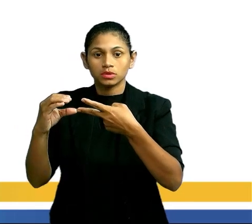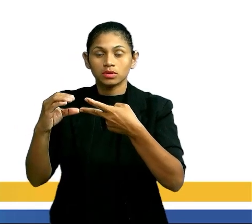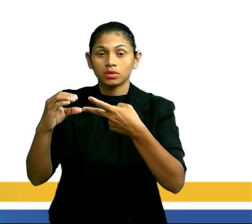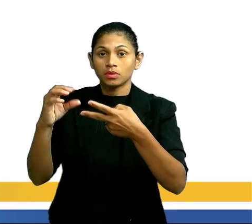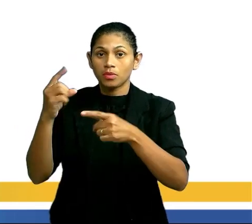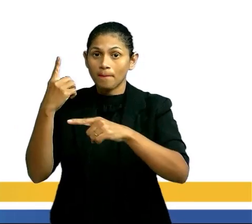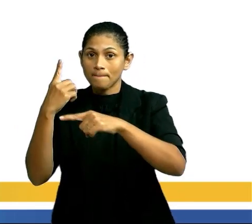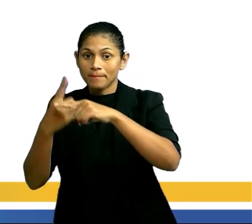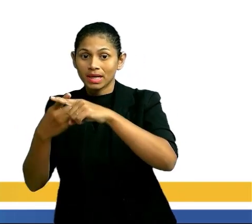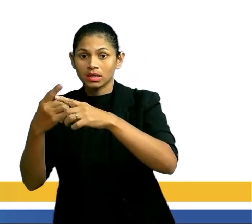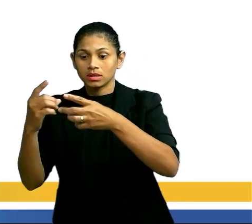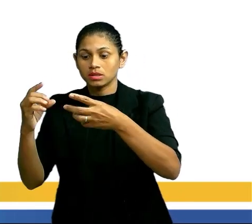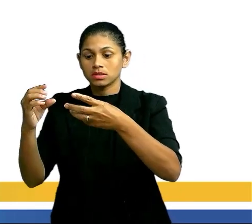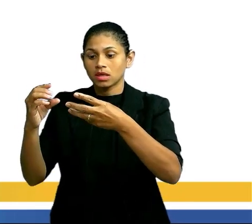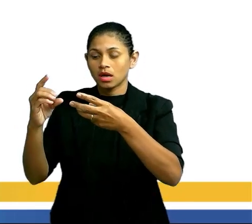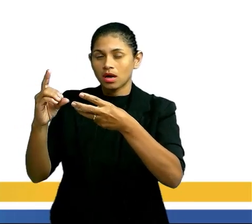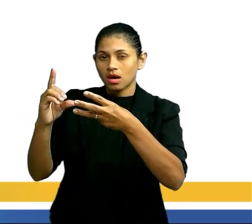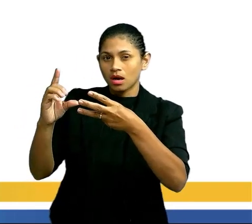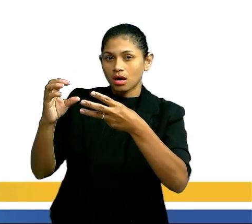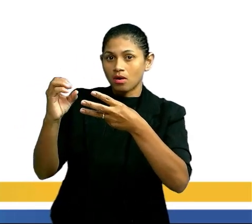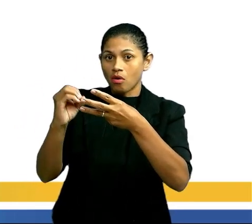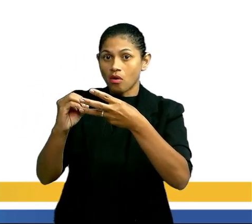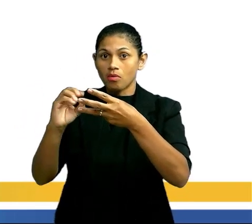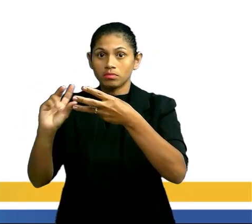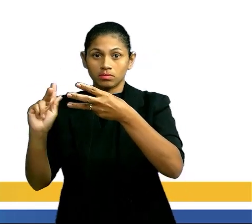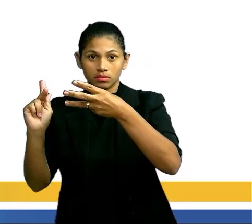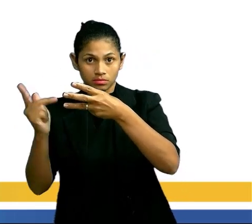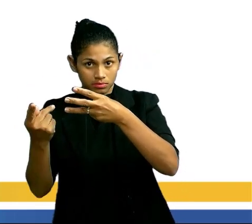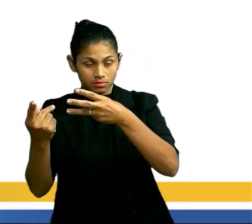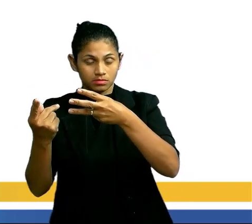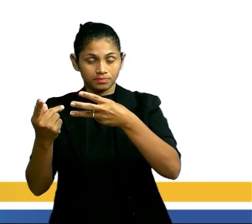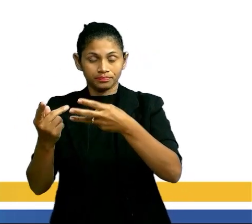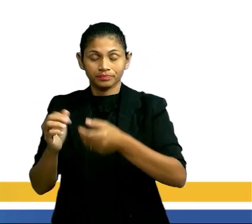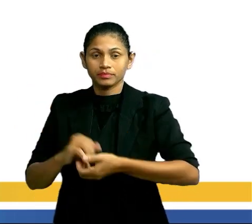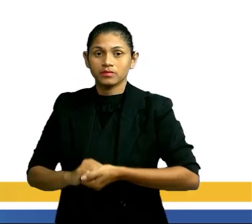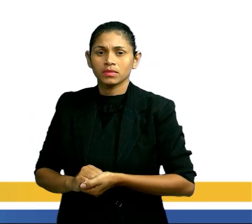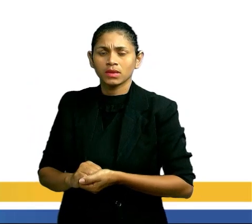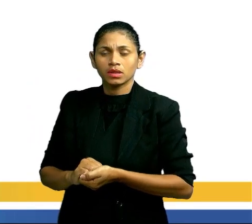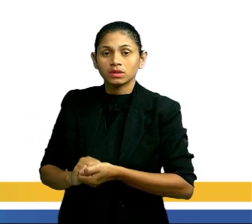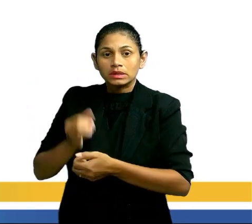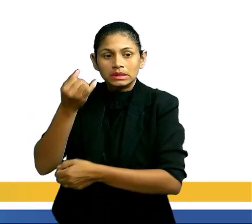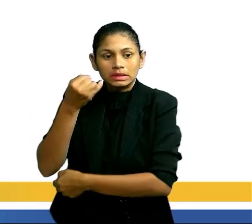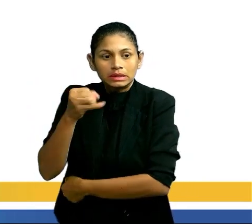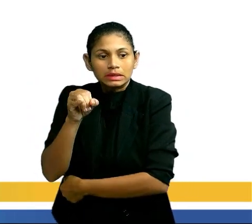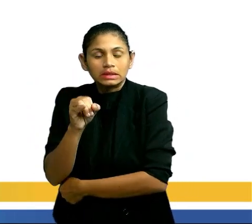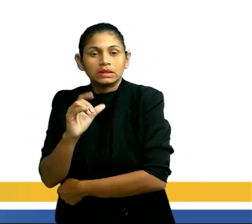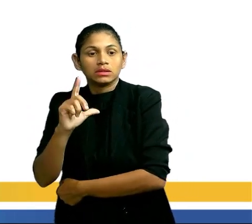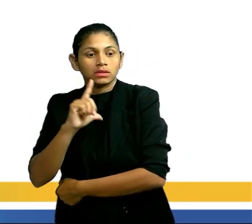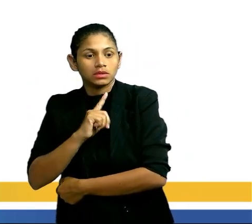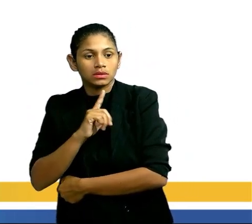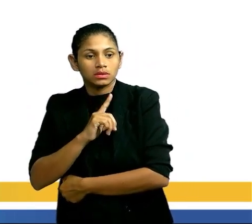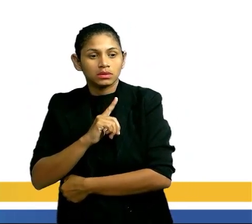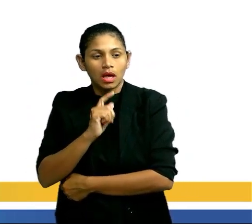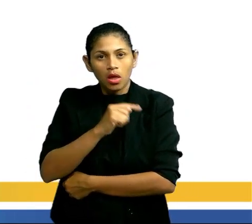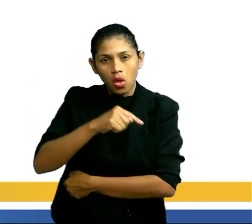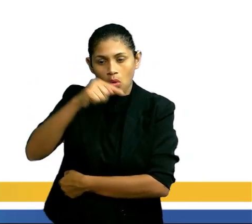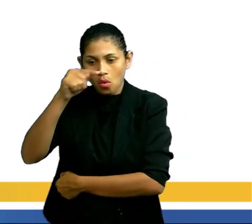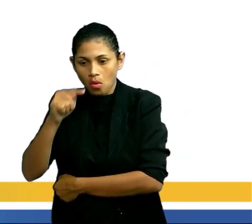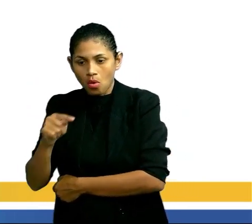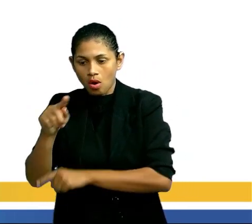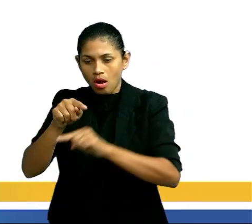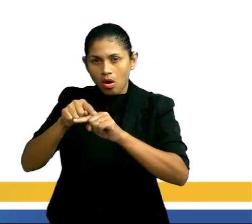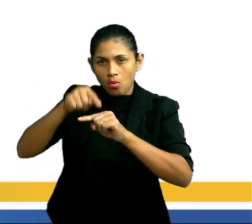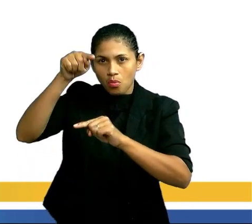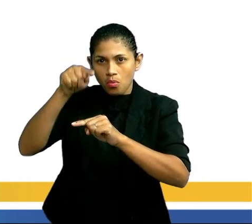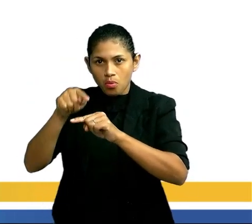que é o etanol, perfeito? Nesse caso, se eu tenho cadeia ramificada, eu vou ter que dar prioridade de numeração pela função